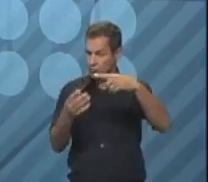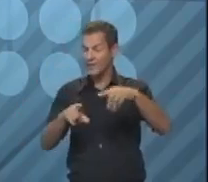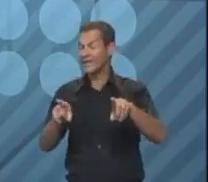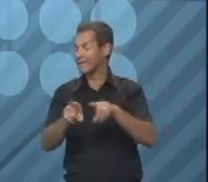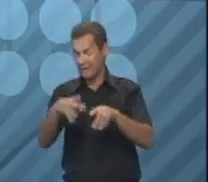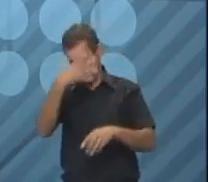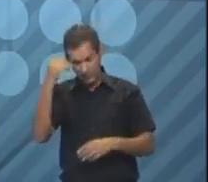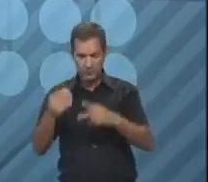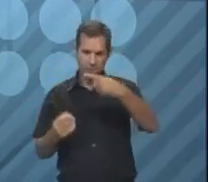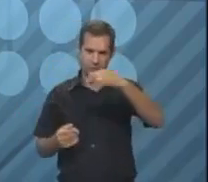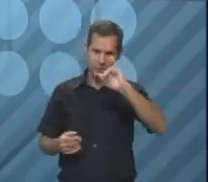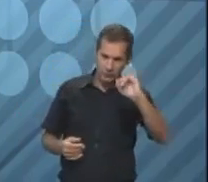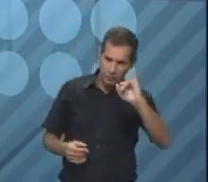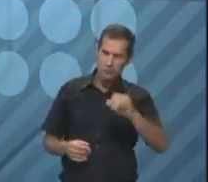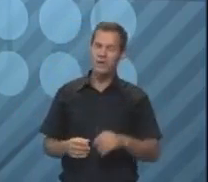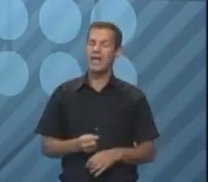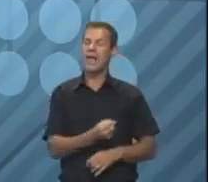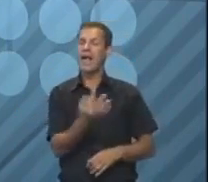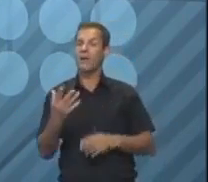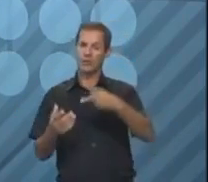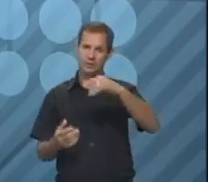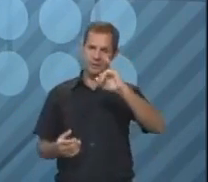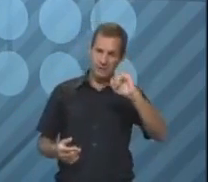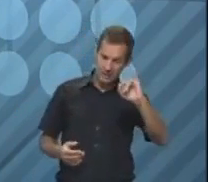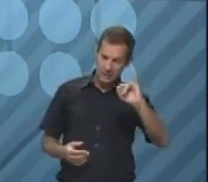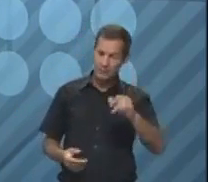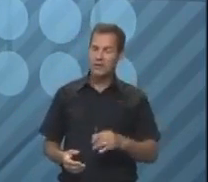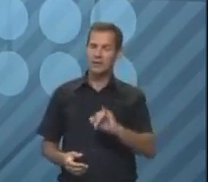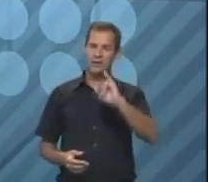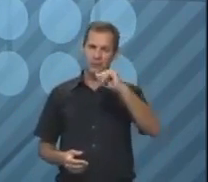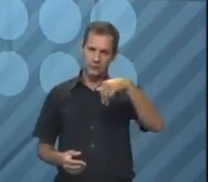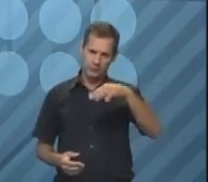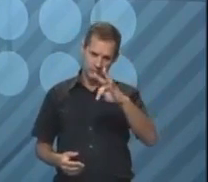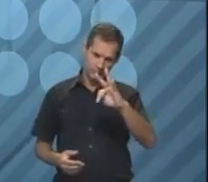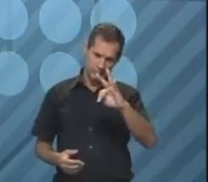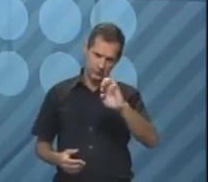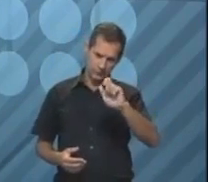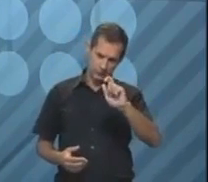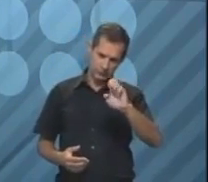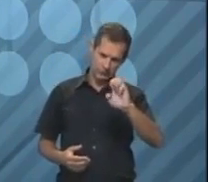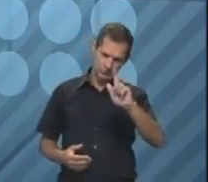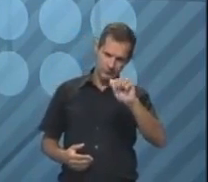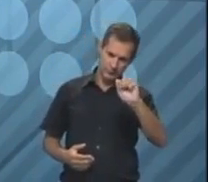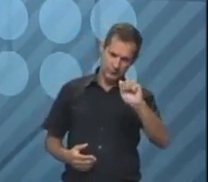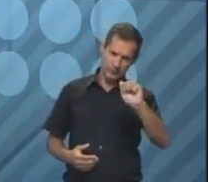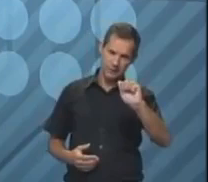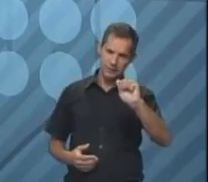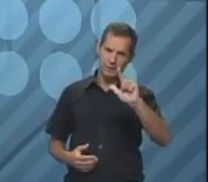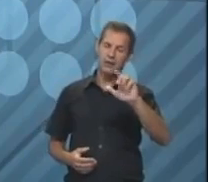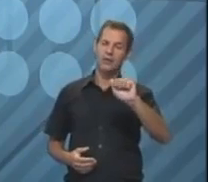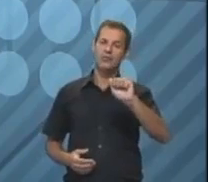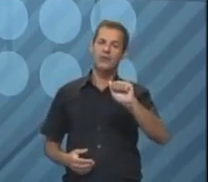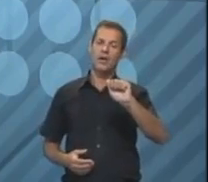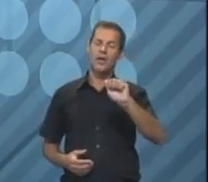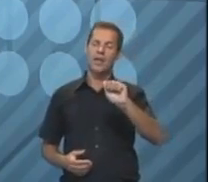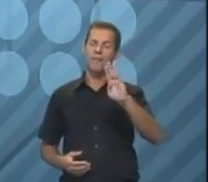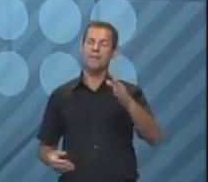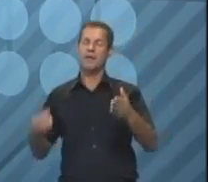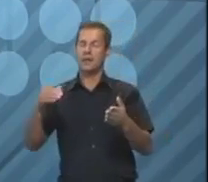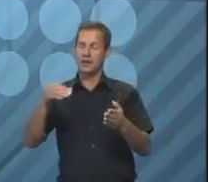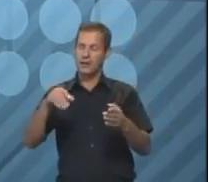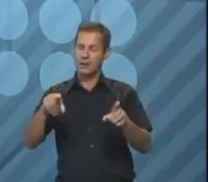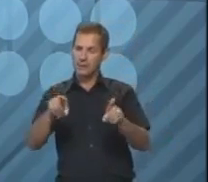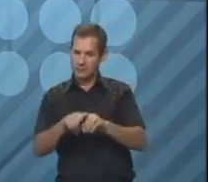se esqueça do π. O volume é π, a integral de A a B, de π vezes a função ao